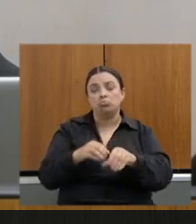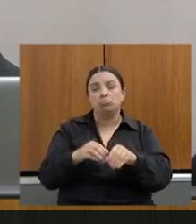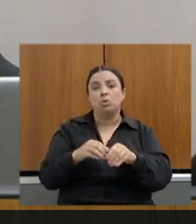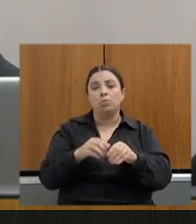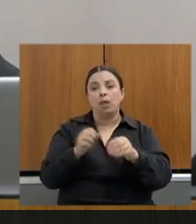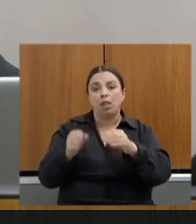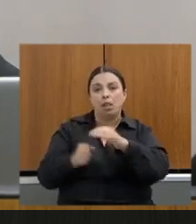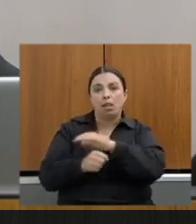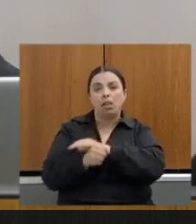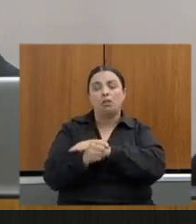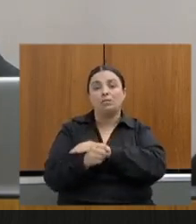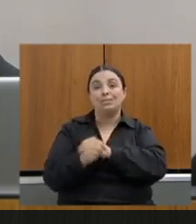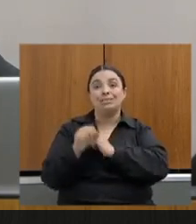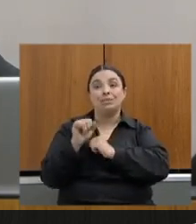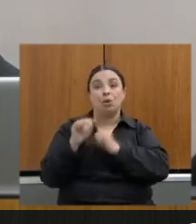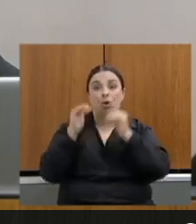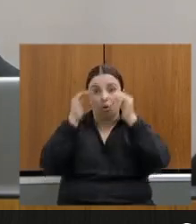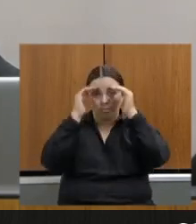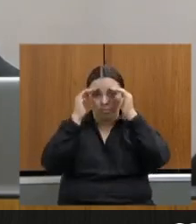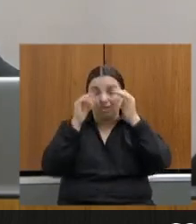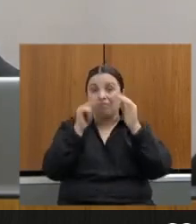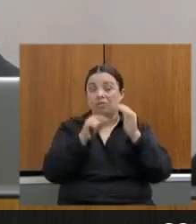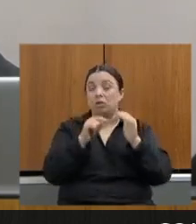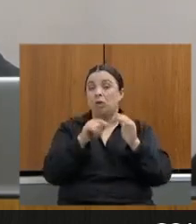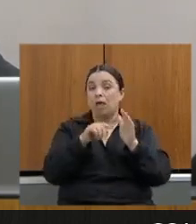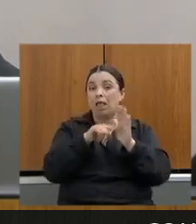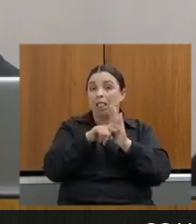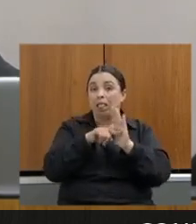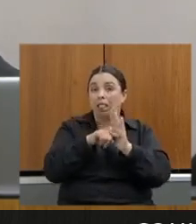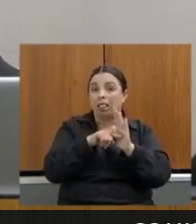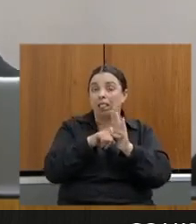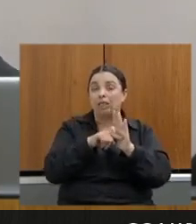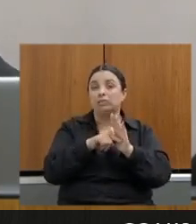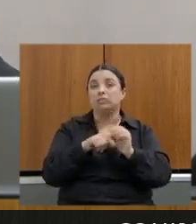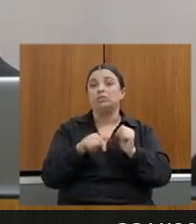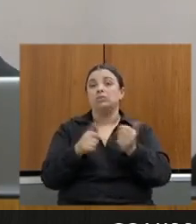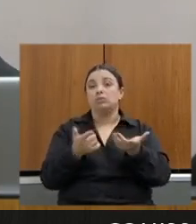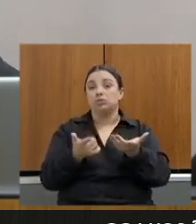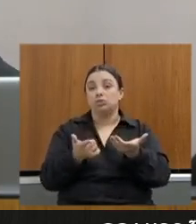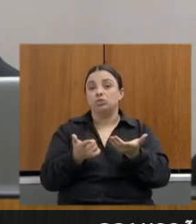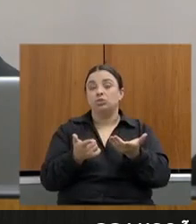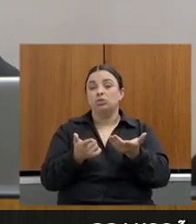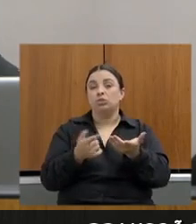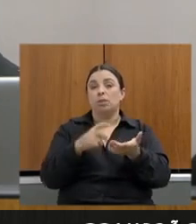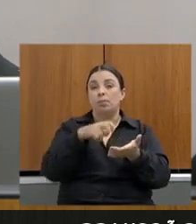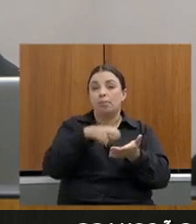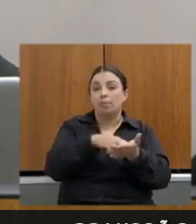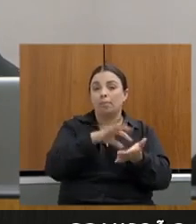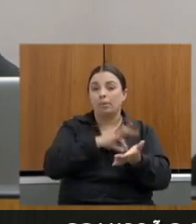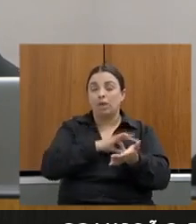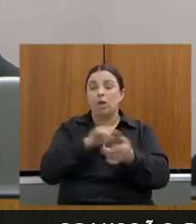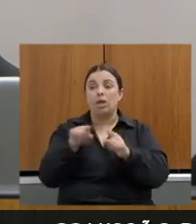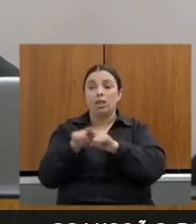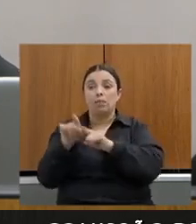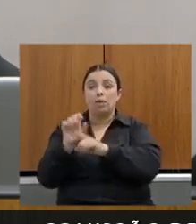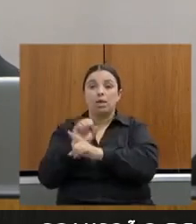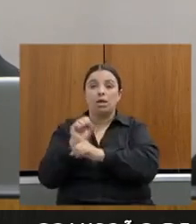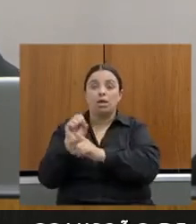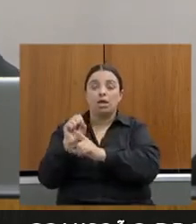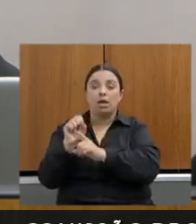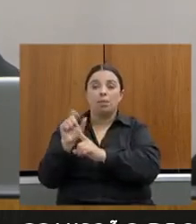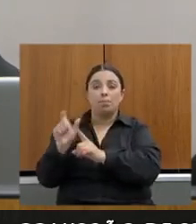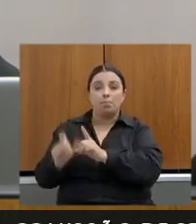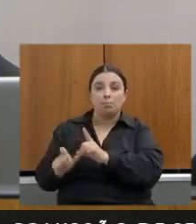déficit de policiais penais de 21.5 dos agentes de segurança socioeducativos de 53.2 qual a previsão